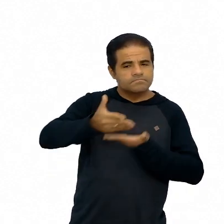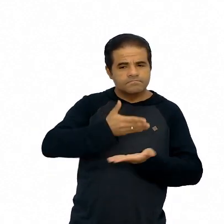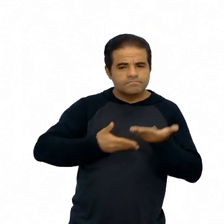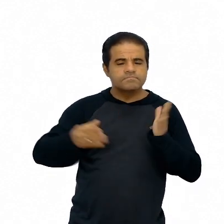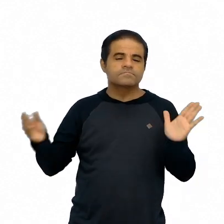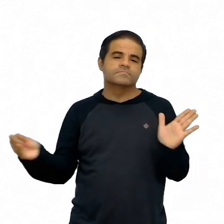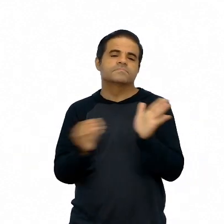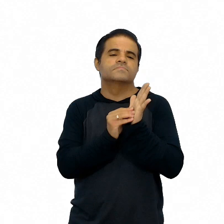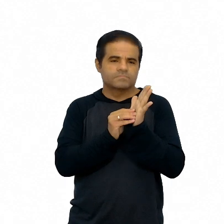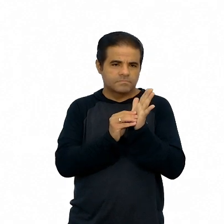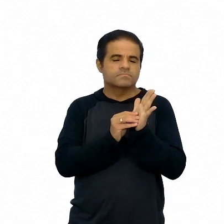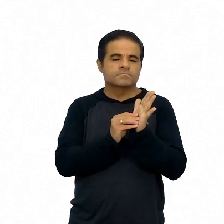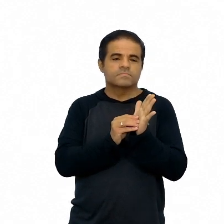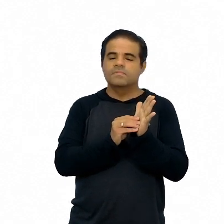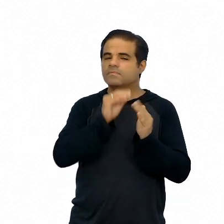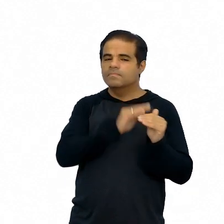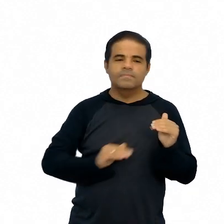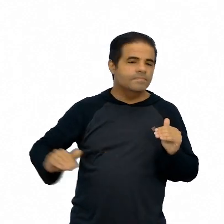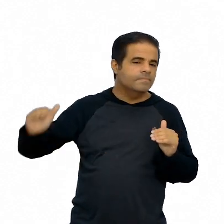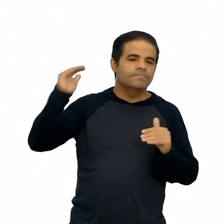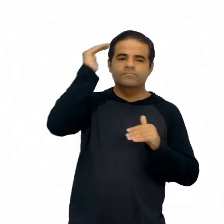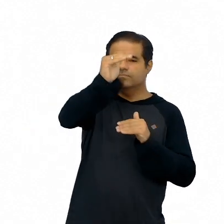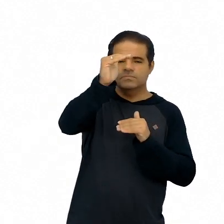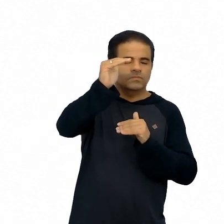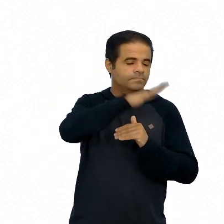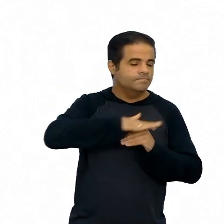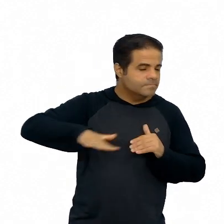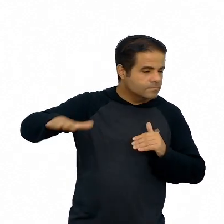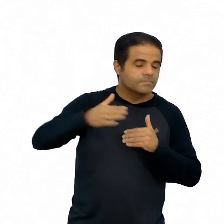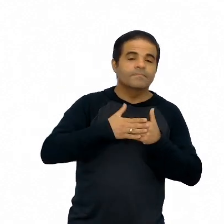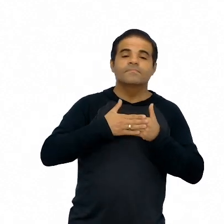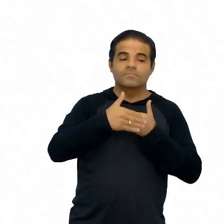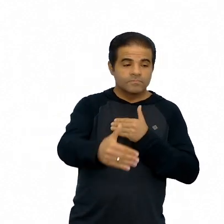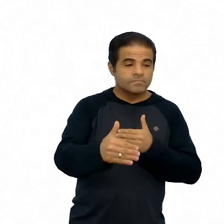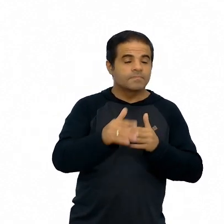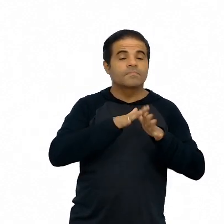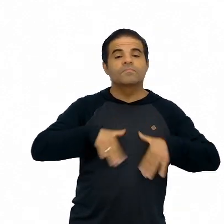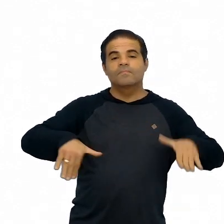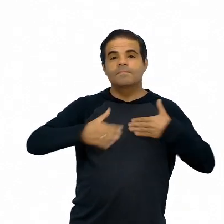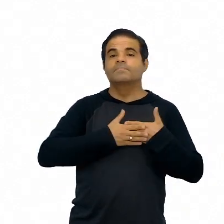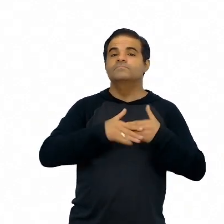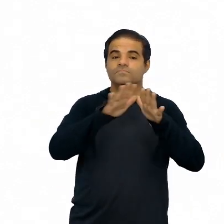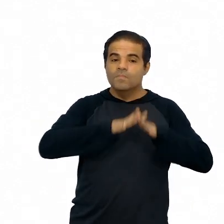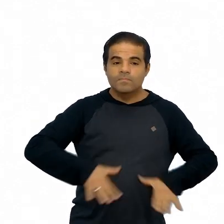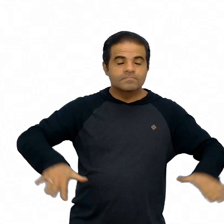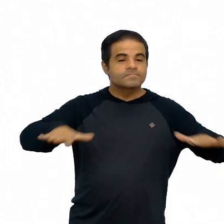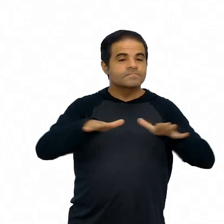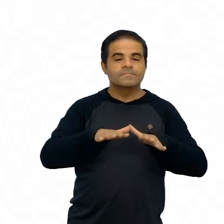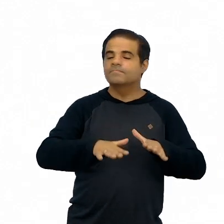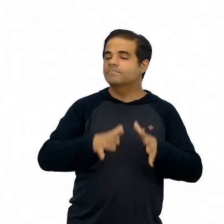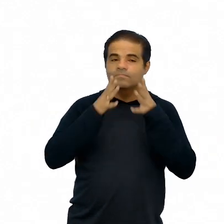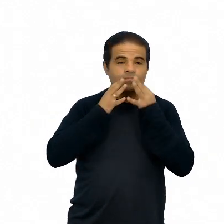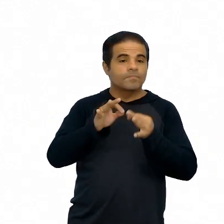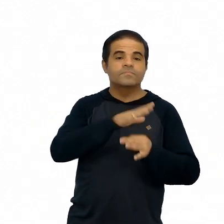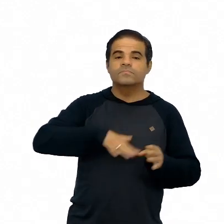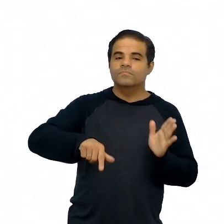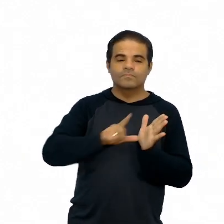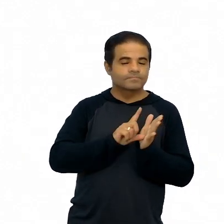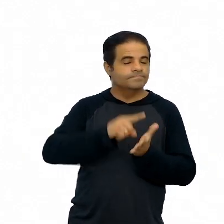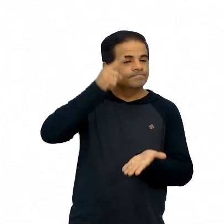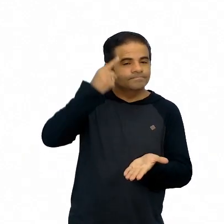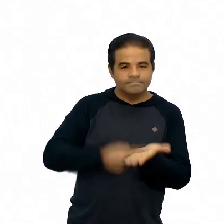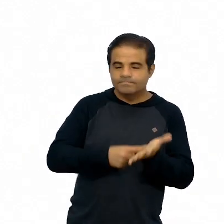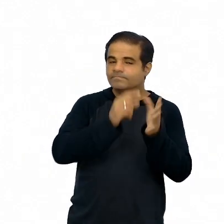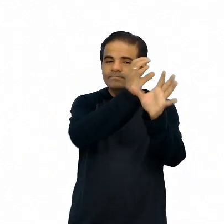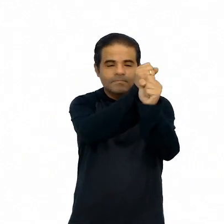que estão em cima desse exercício. Quando eu olho para ele, ele fala assim, ó, analise atenciosamente cada polígono a